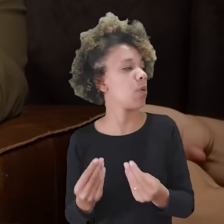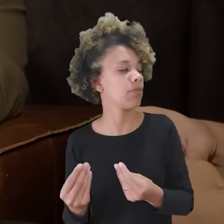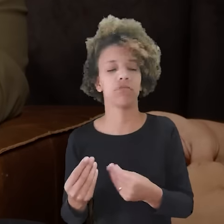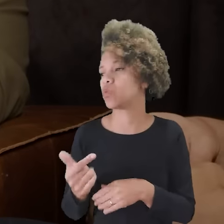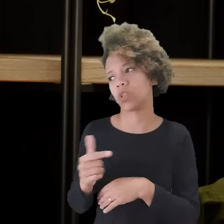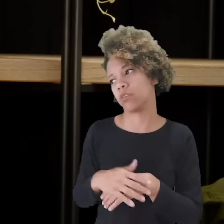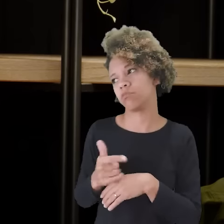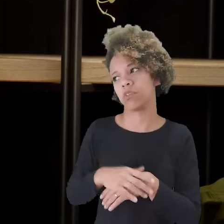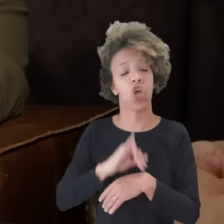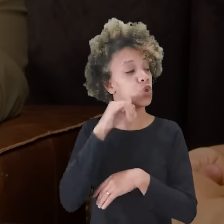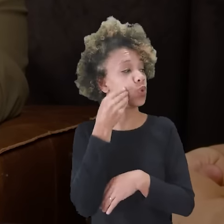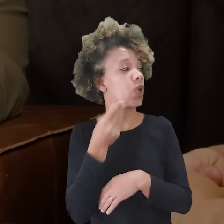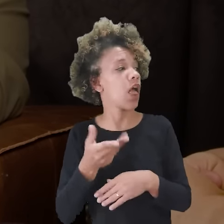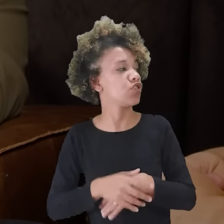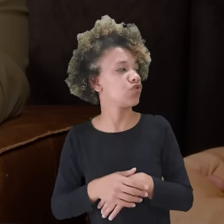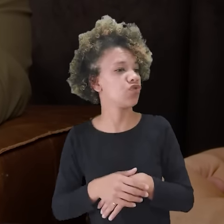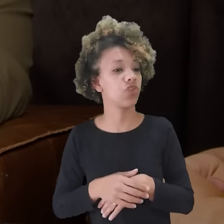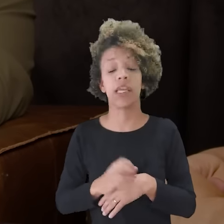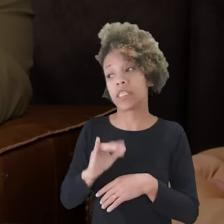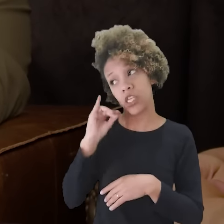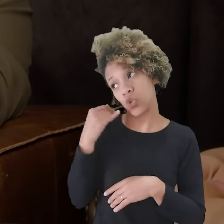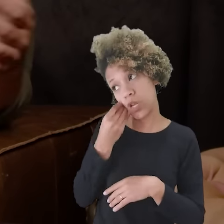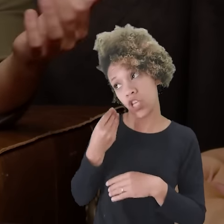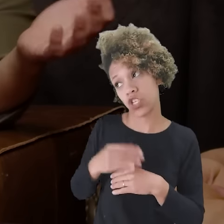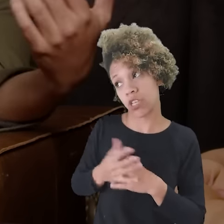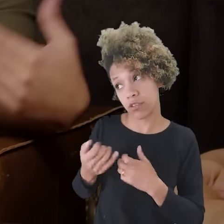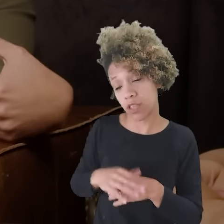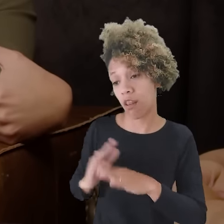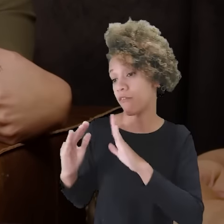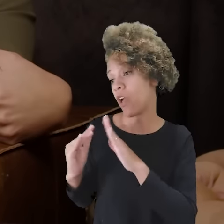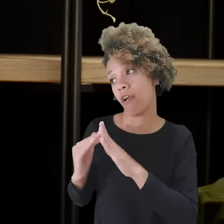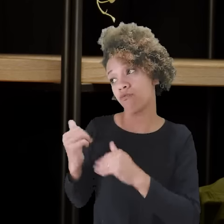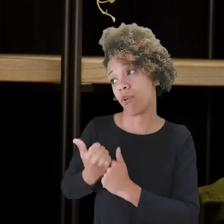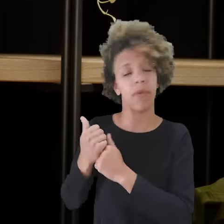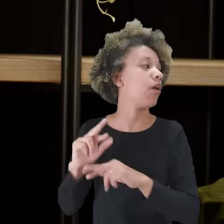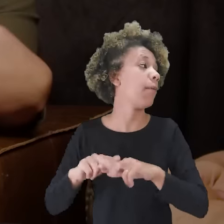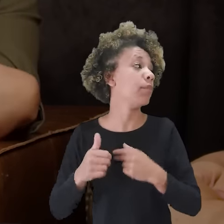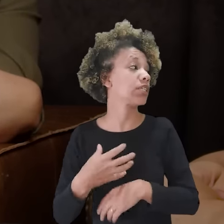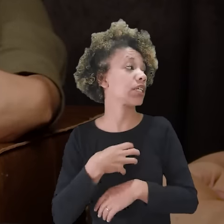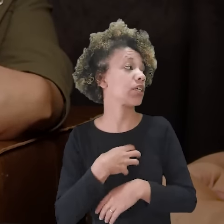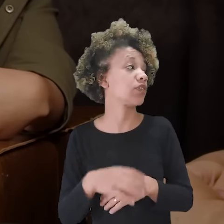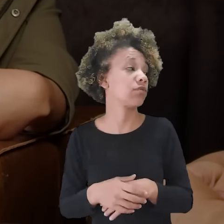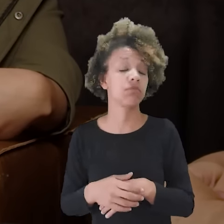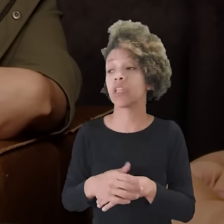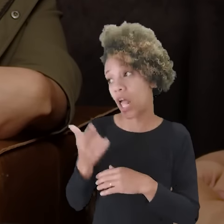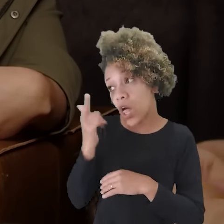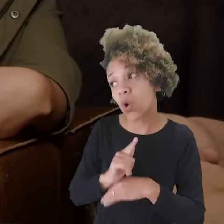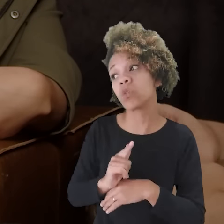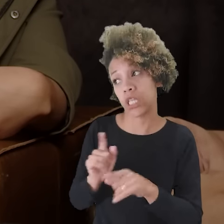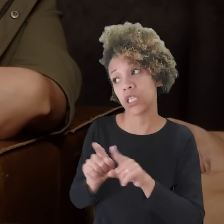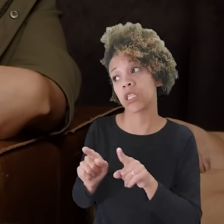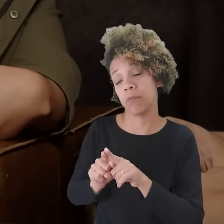isso não atrapalha a juliety quiser ir ela tem que ficar ela fica numa casa por isso que ela tá em Salvador ela fica numa casa e ela consegue